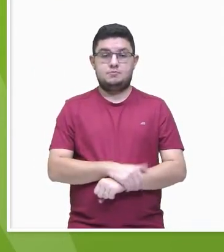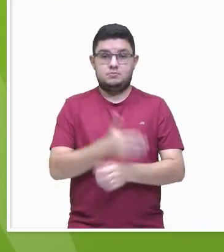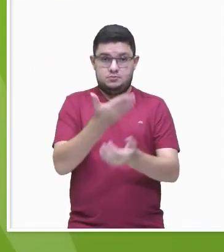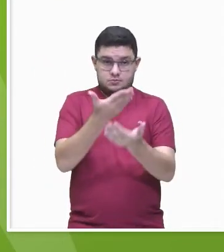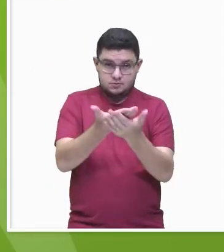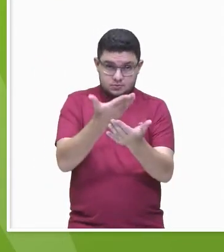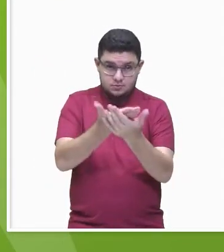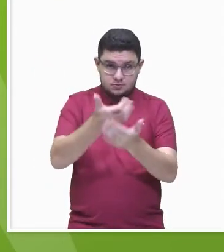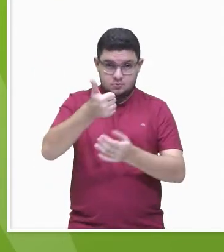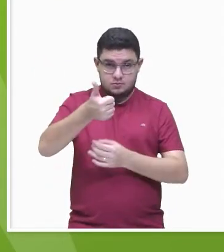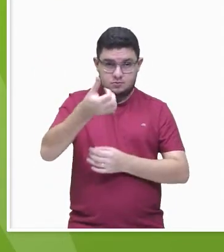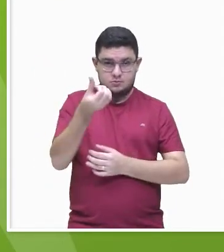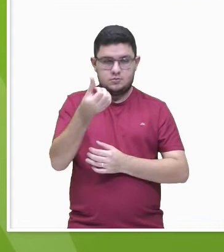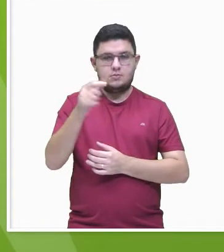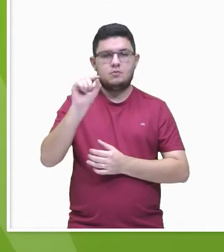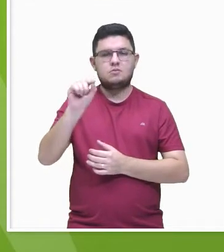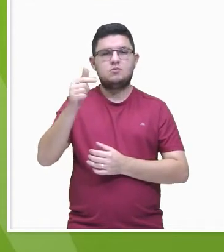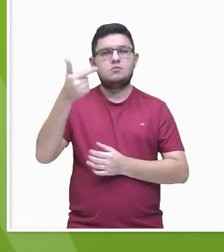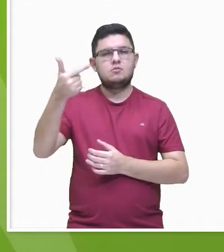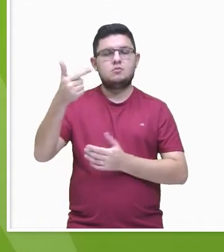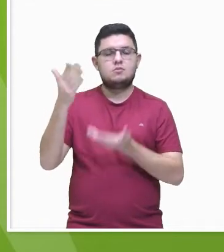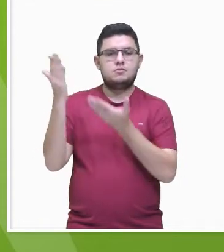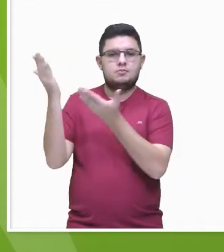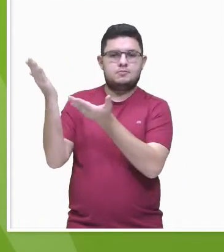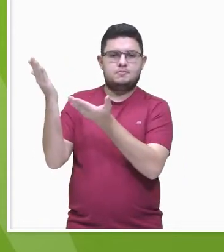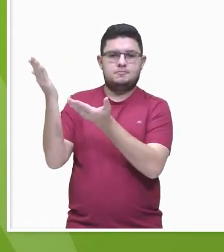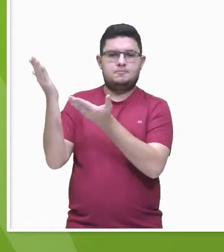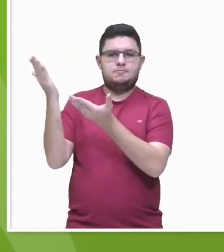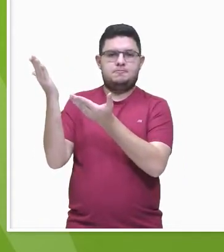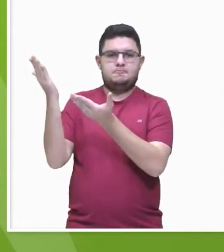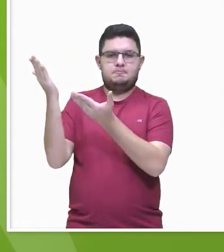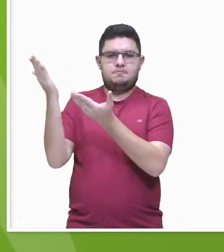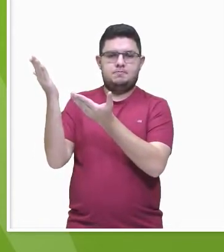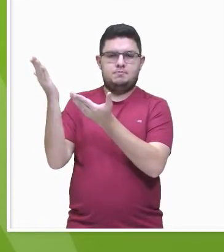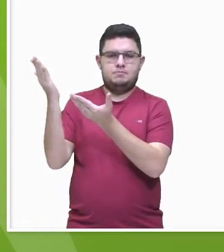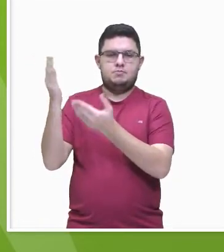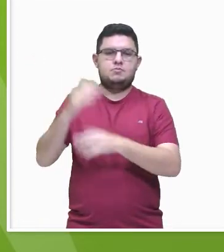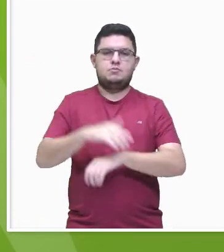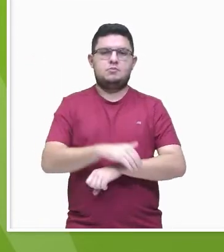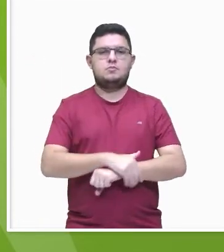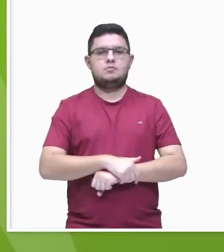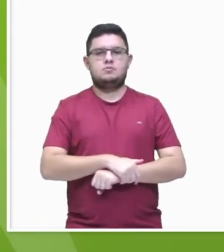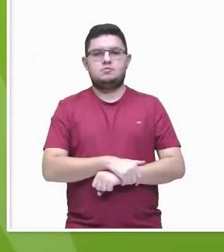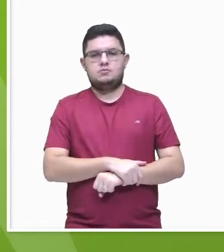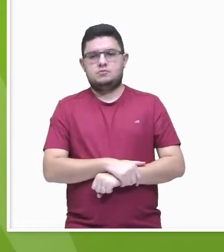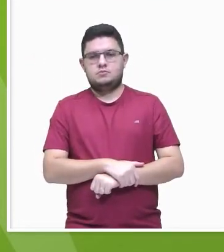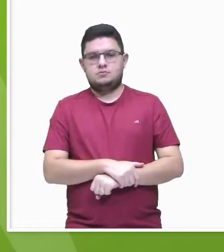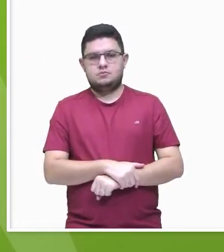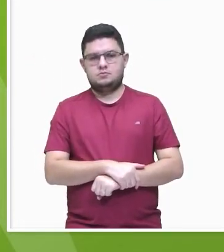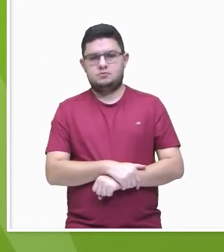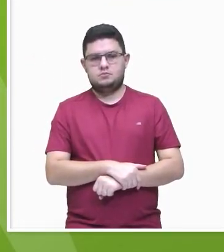Aula 16.2, conteúdo: equinodermos.